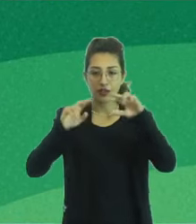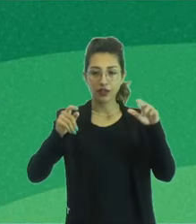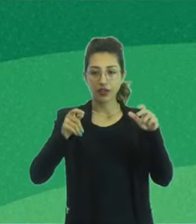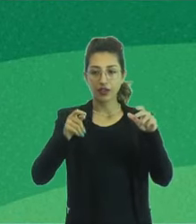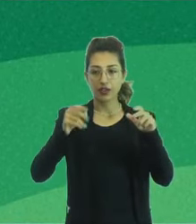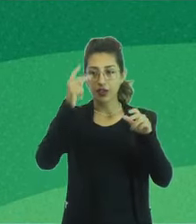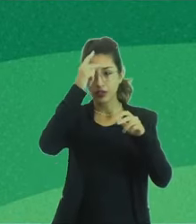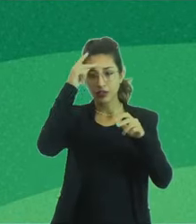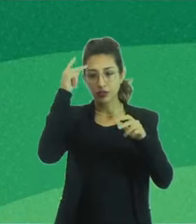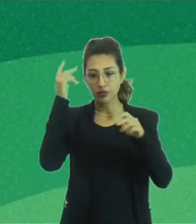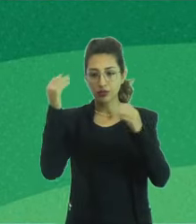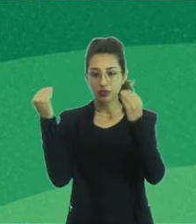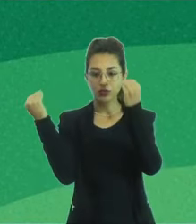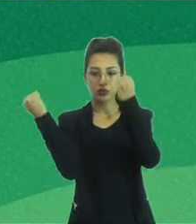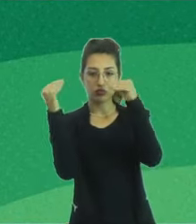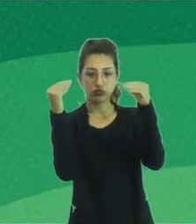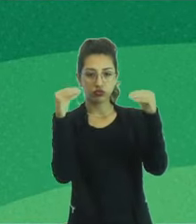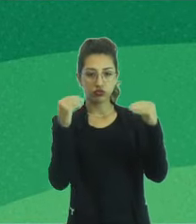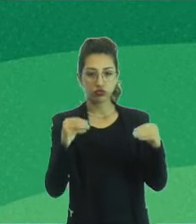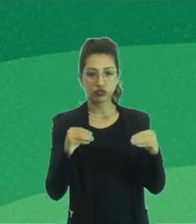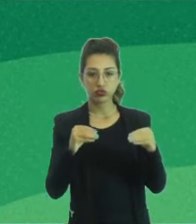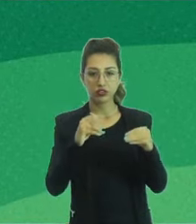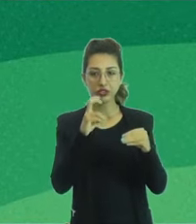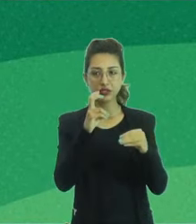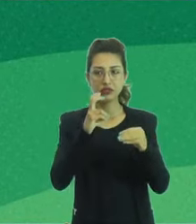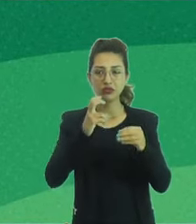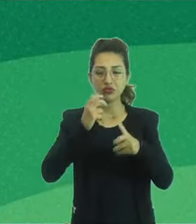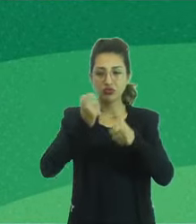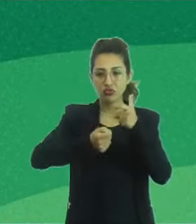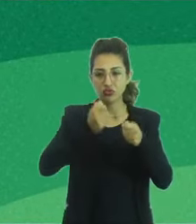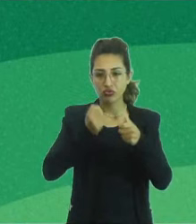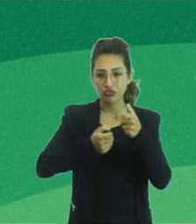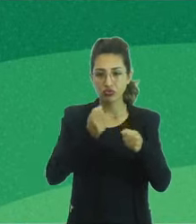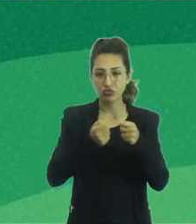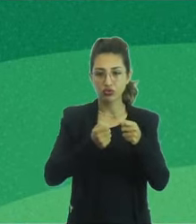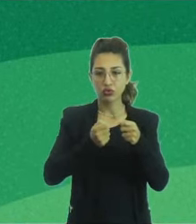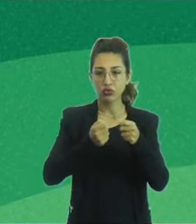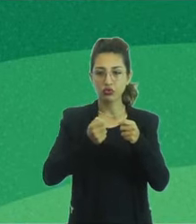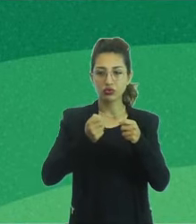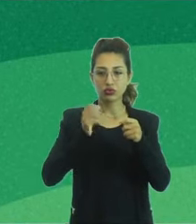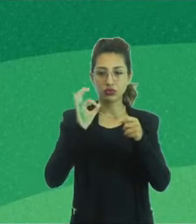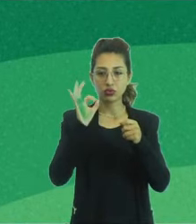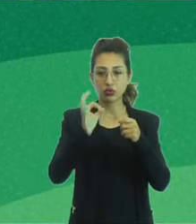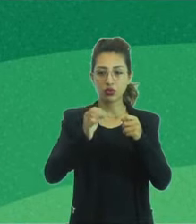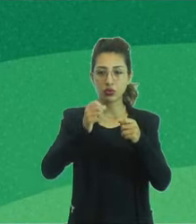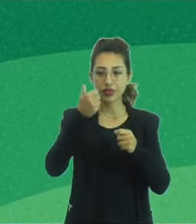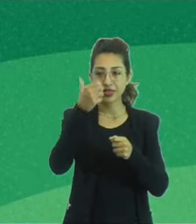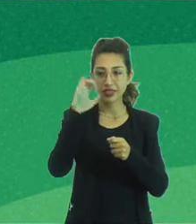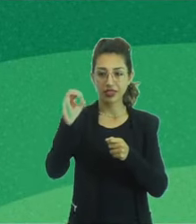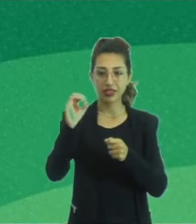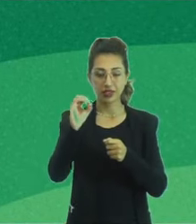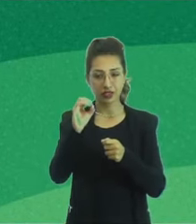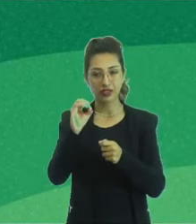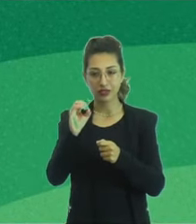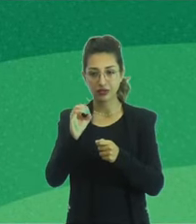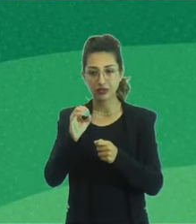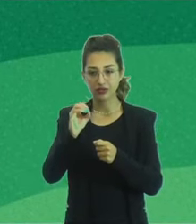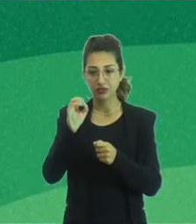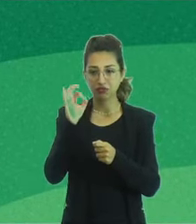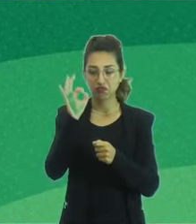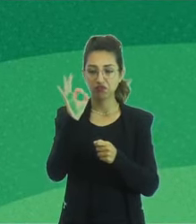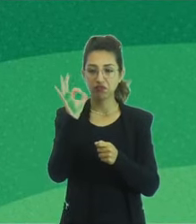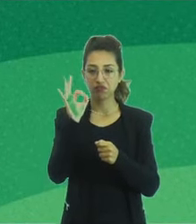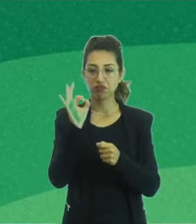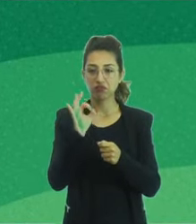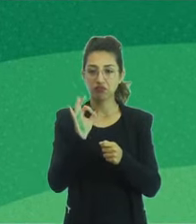sei lá uns cinco jogos entre os top 10 da Steam são construídos nessa biblioteca e